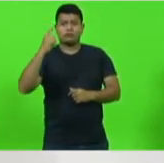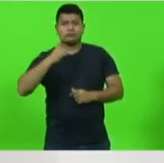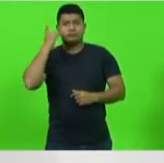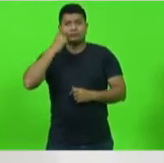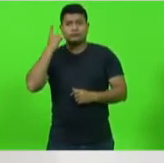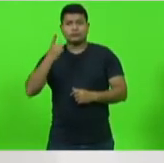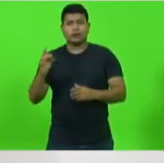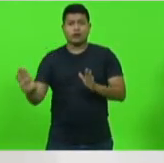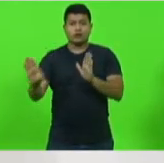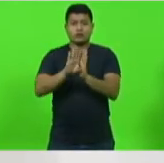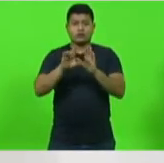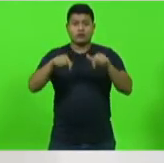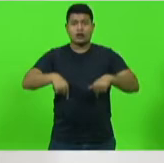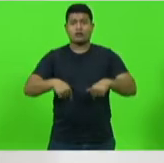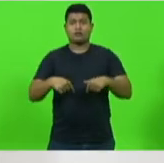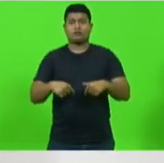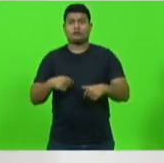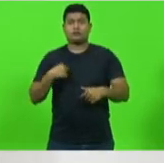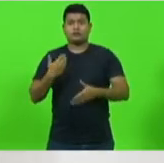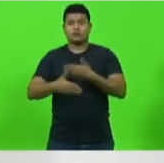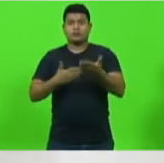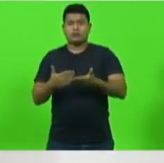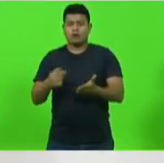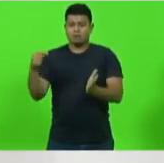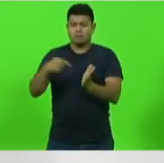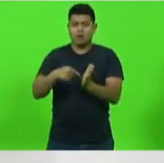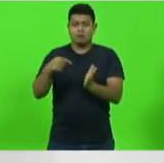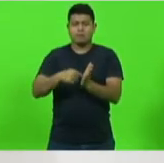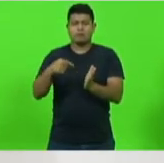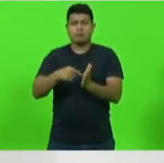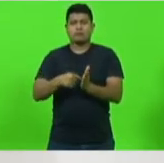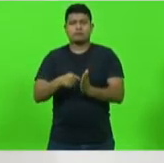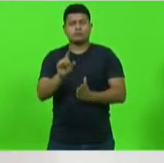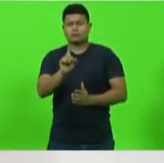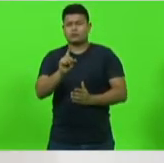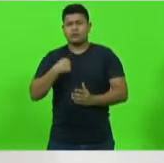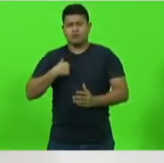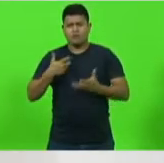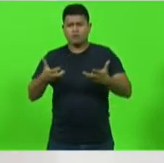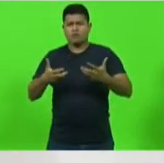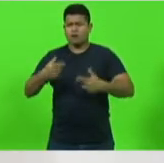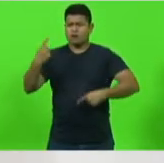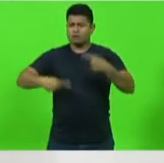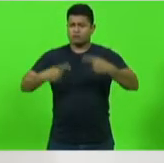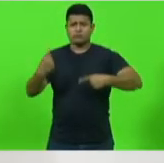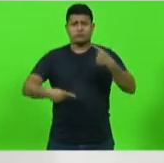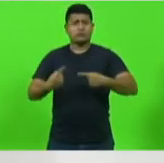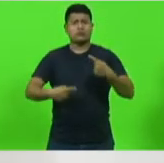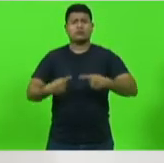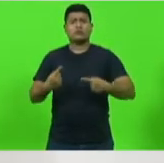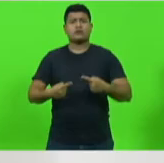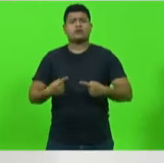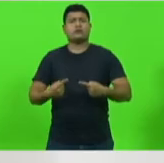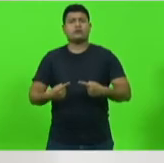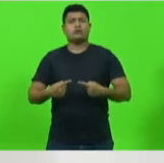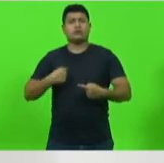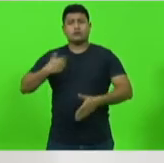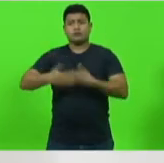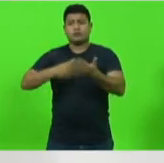cá apenas apertar uma tecla. Eu quero discutir, eu quero debater, eu quero decidir aquilo que acredito ser o melhor.